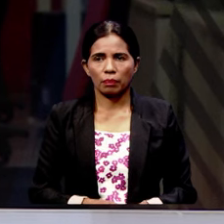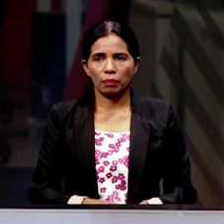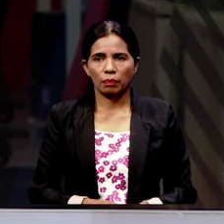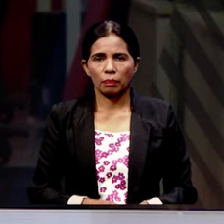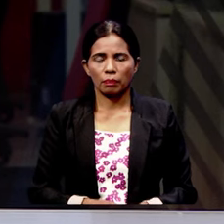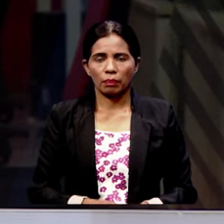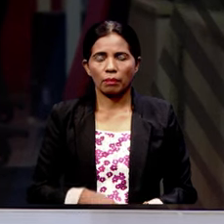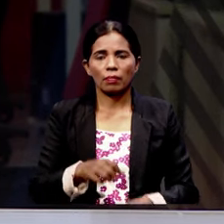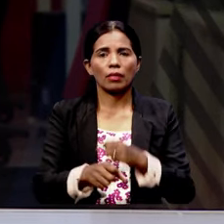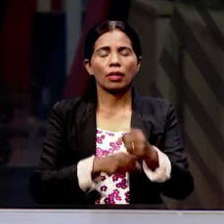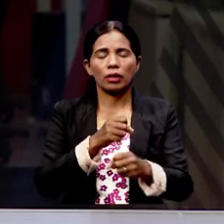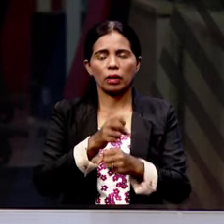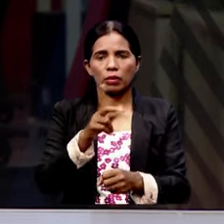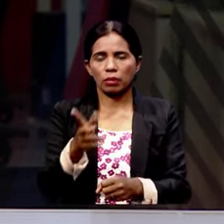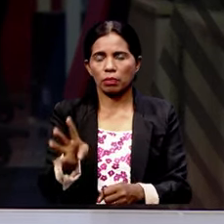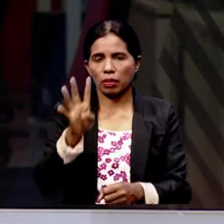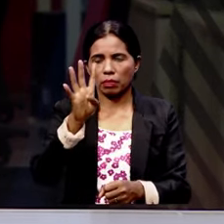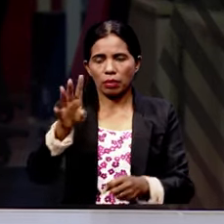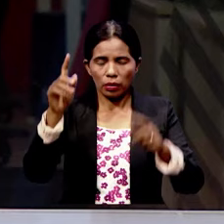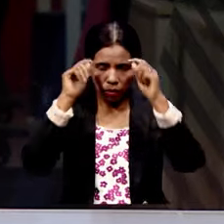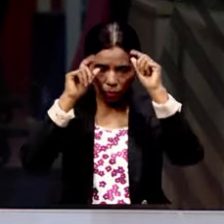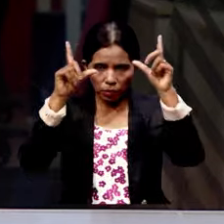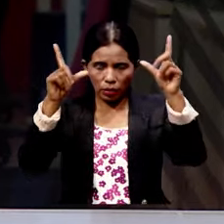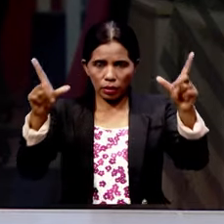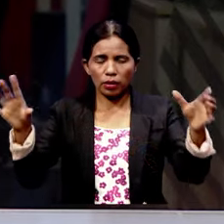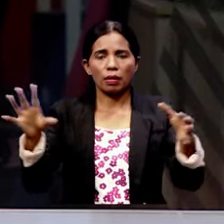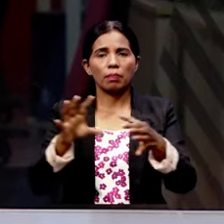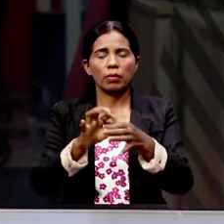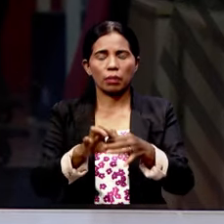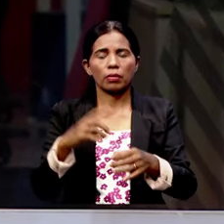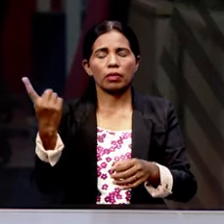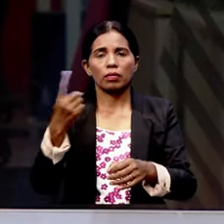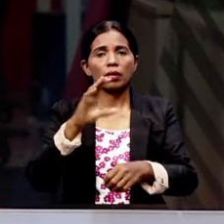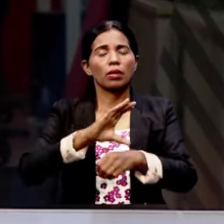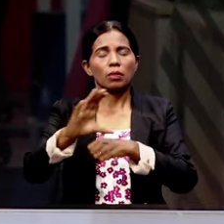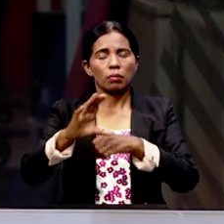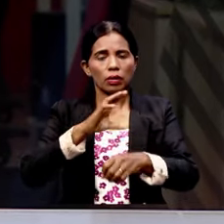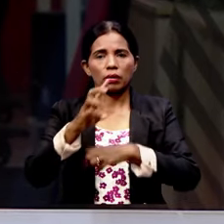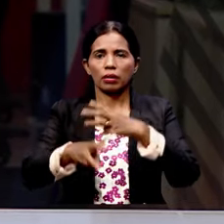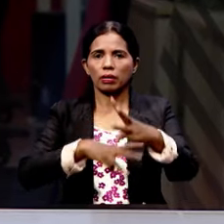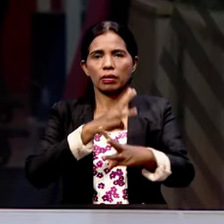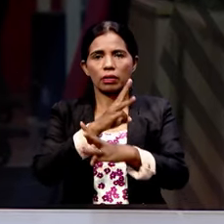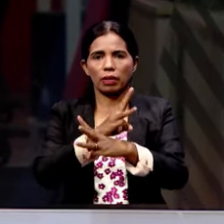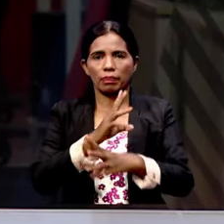Fevereiro tinha Rio Rua Sinha, Timor-Leste saiu na membro permanente Organização Comércio Mundial.